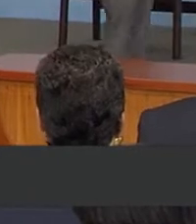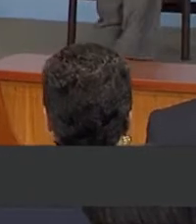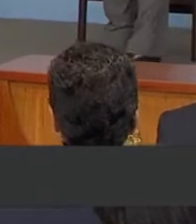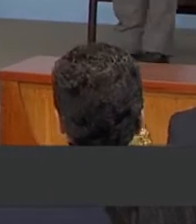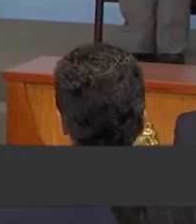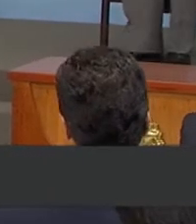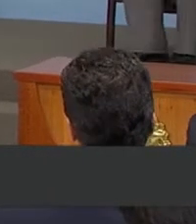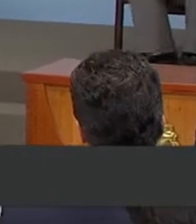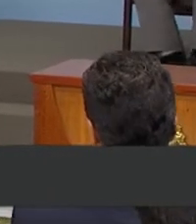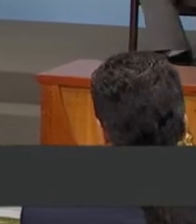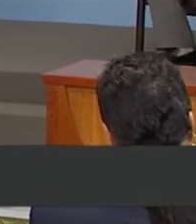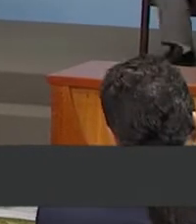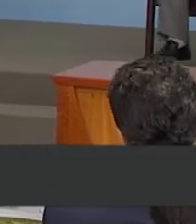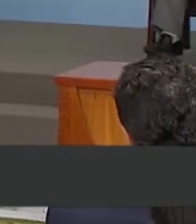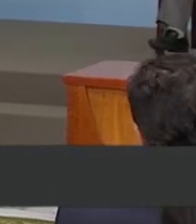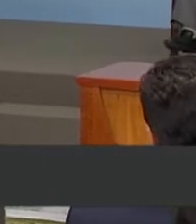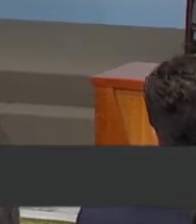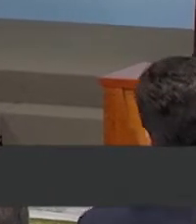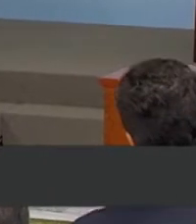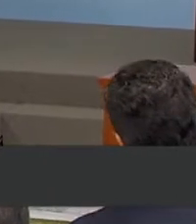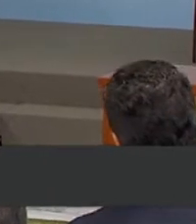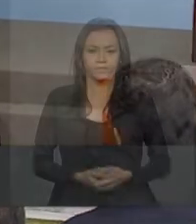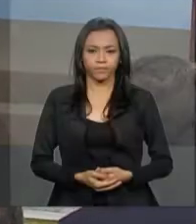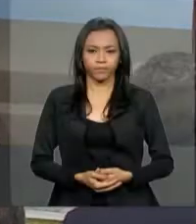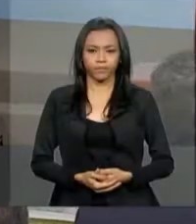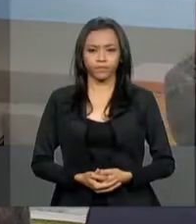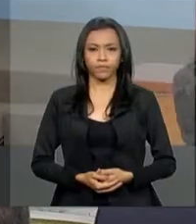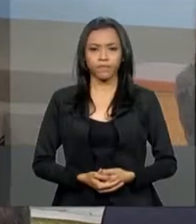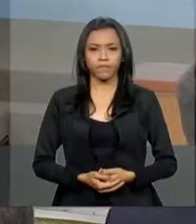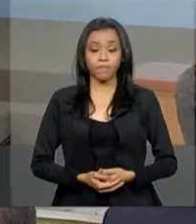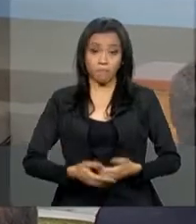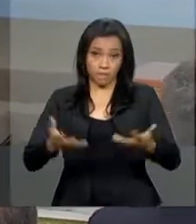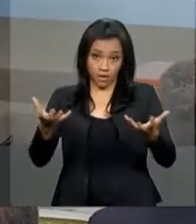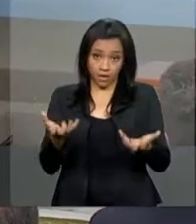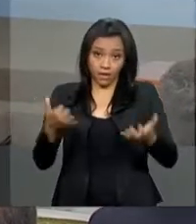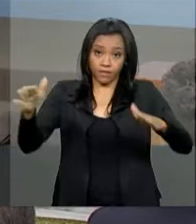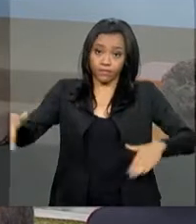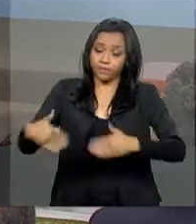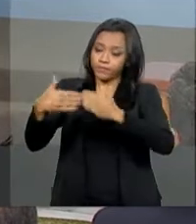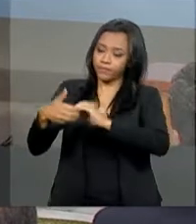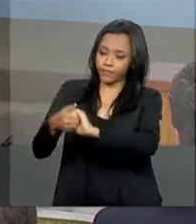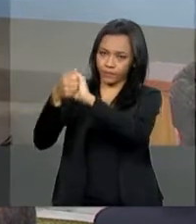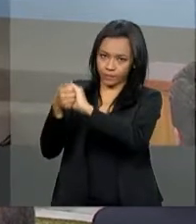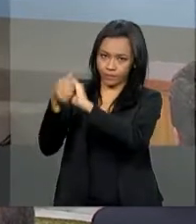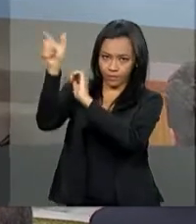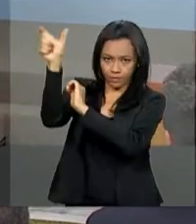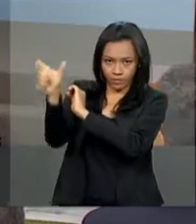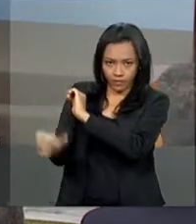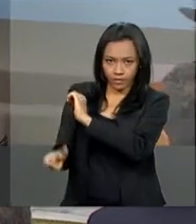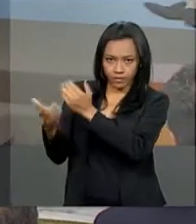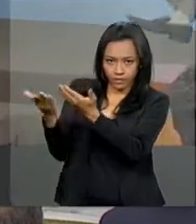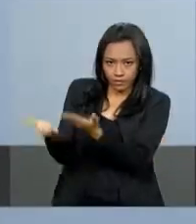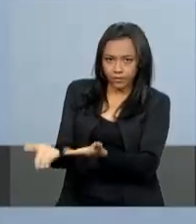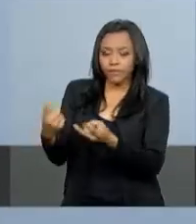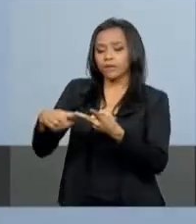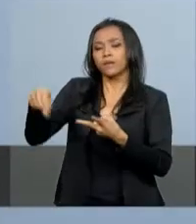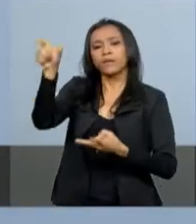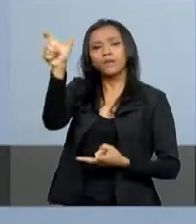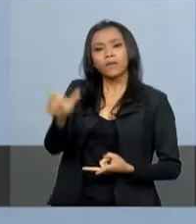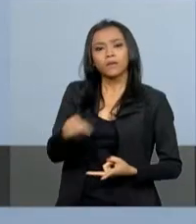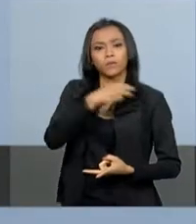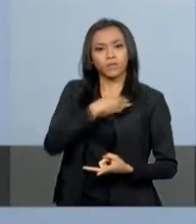era complementar o andré pepitone diretor geral daniel moreira franco o ronaldo fonseca jorge